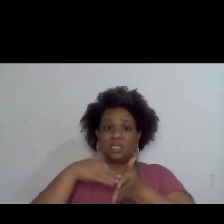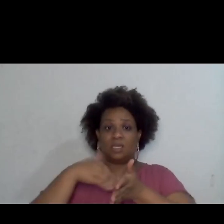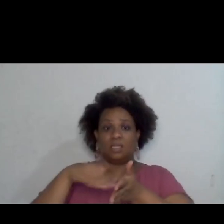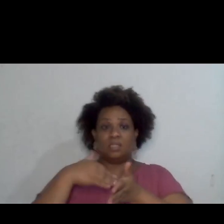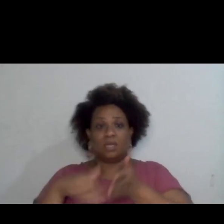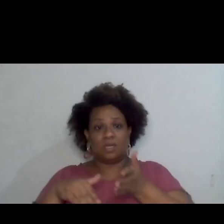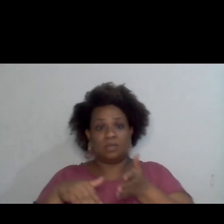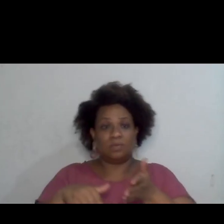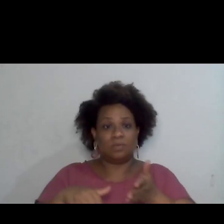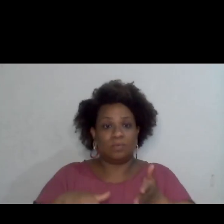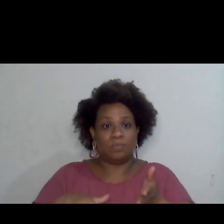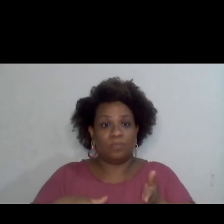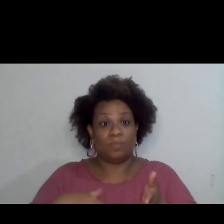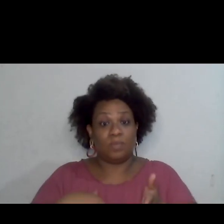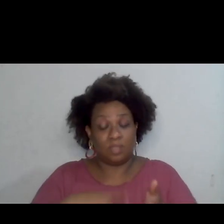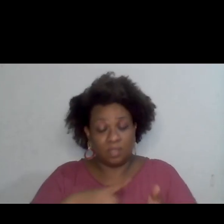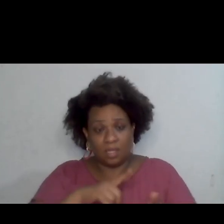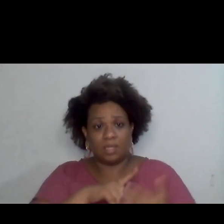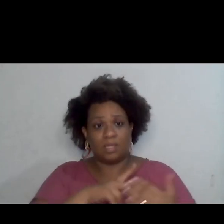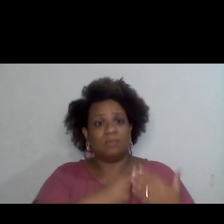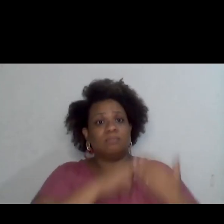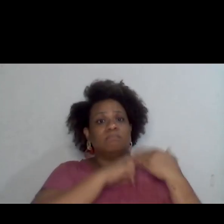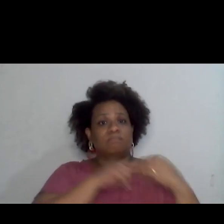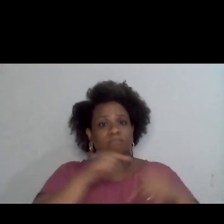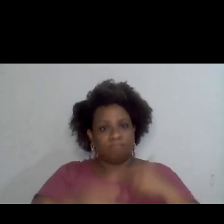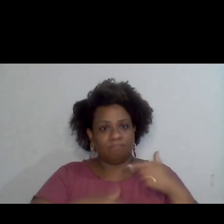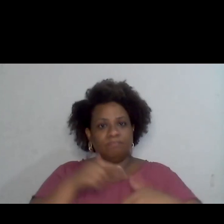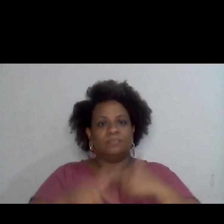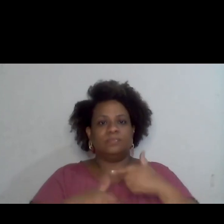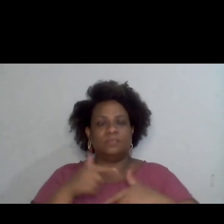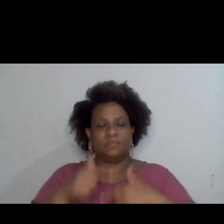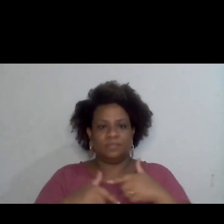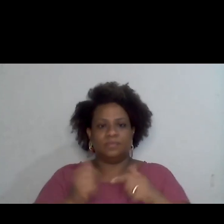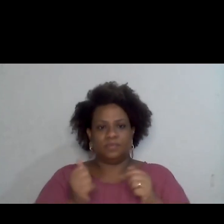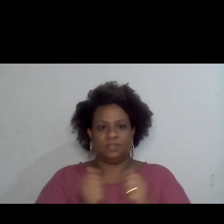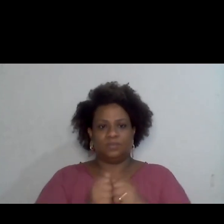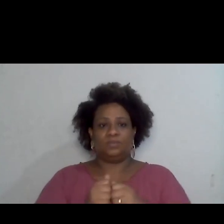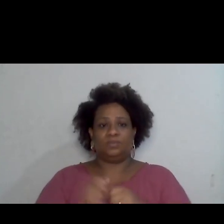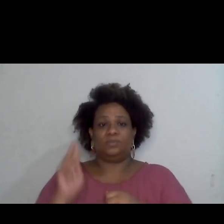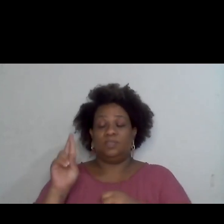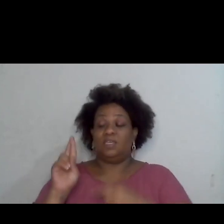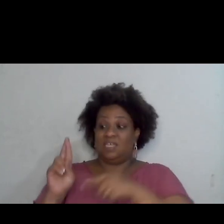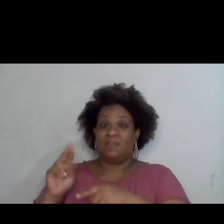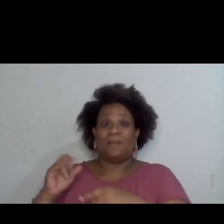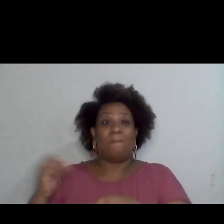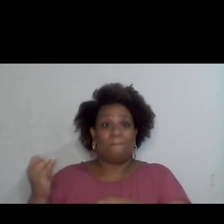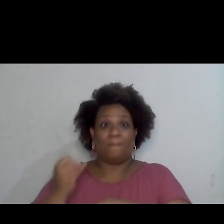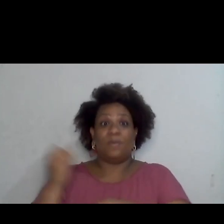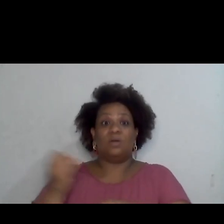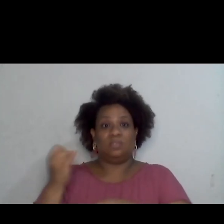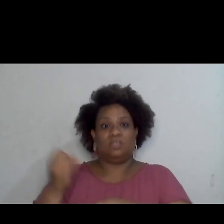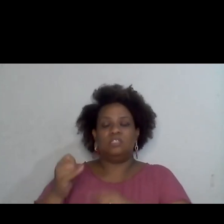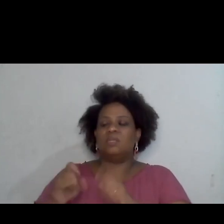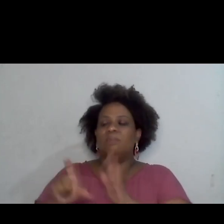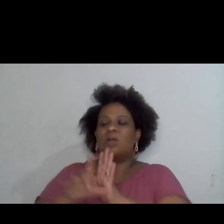aí com essa tarefa de tocar essa parte tão importante que são as linhas de fomento.